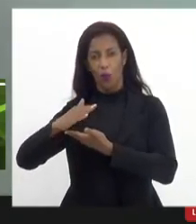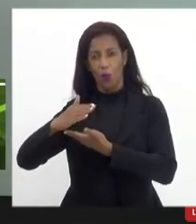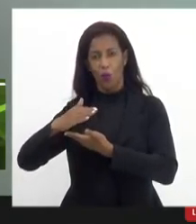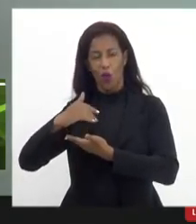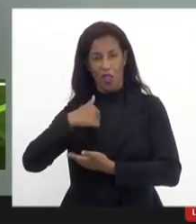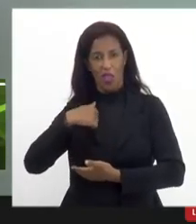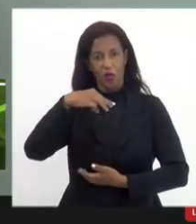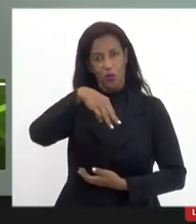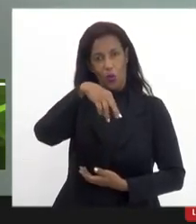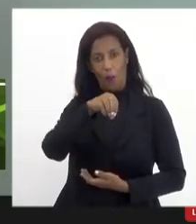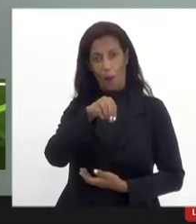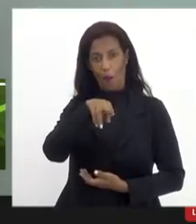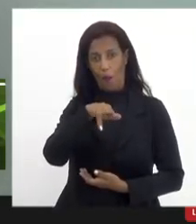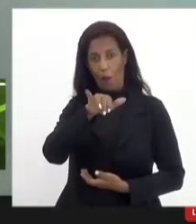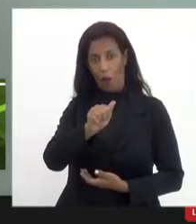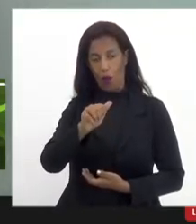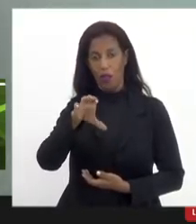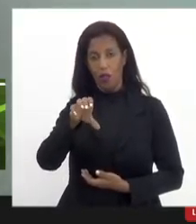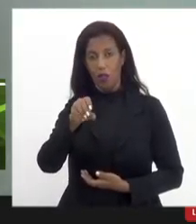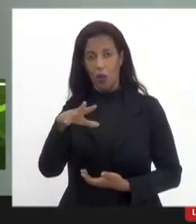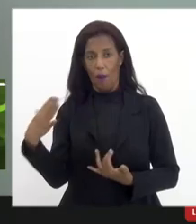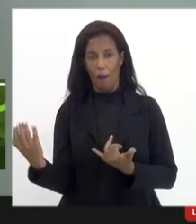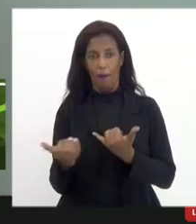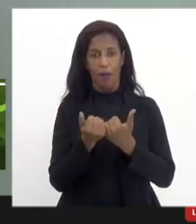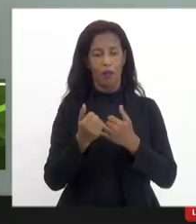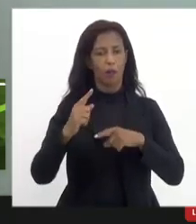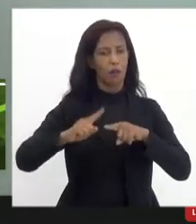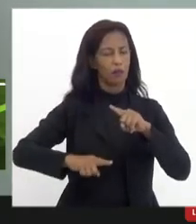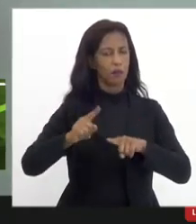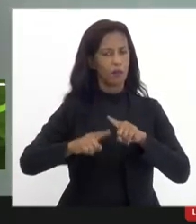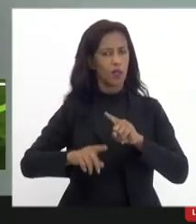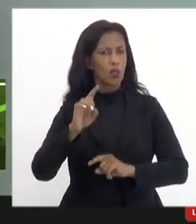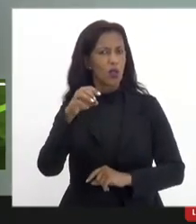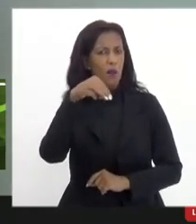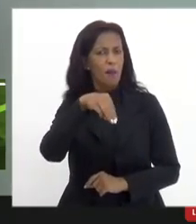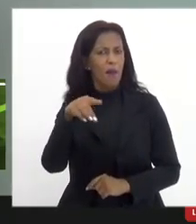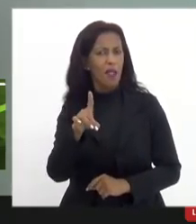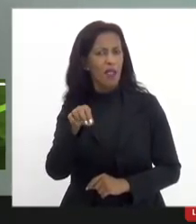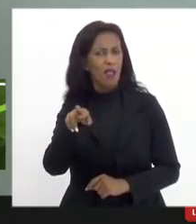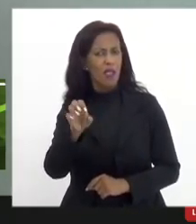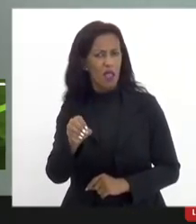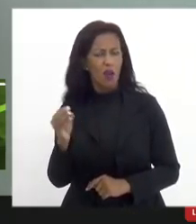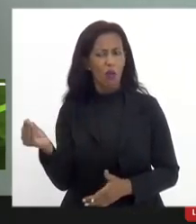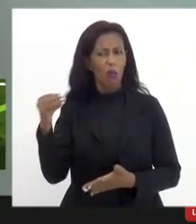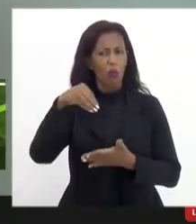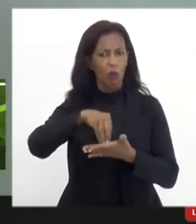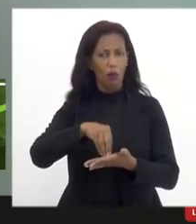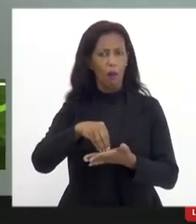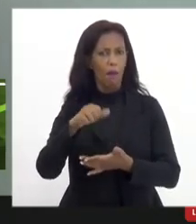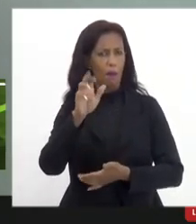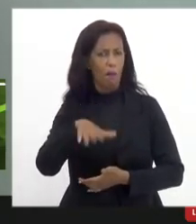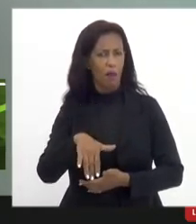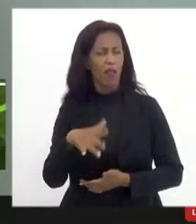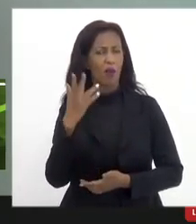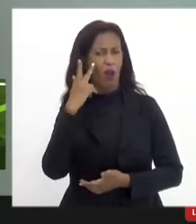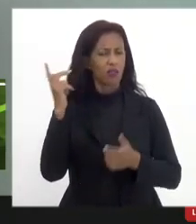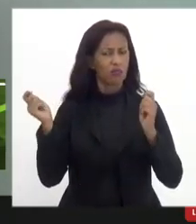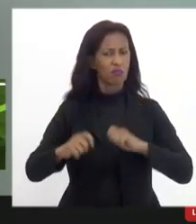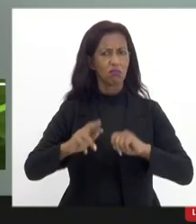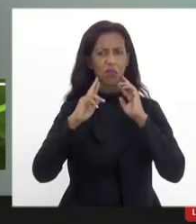Eu sou Mônica da Costa e trabalho na área de patrimônio material. É só porque o mestre Dengo colocou muito bem, acho que cabe uma audiência,